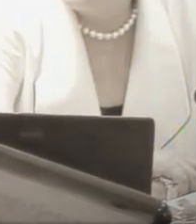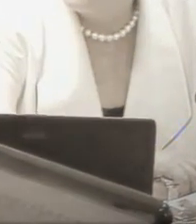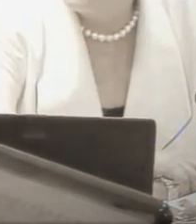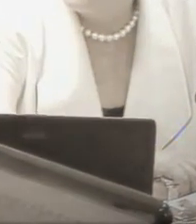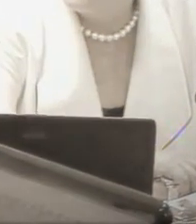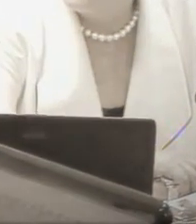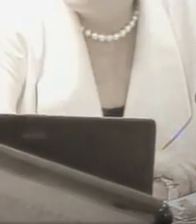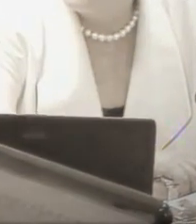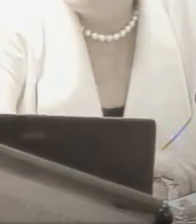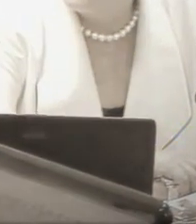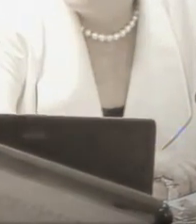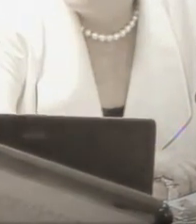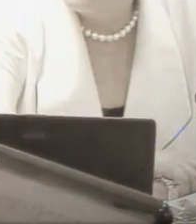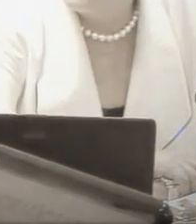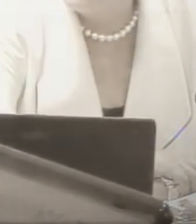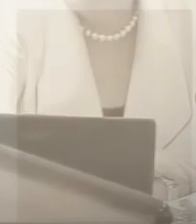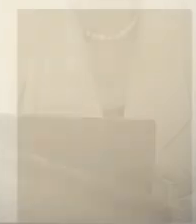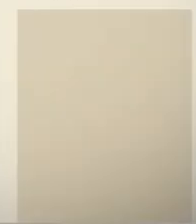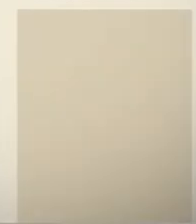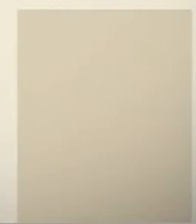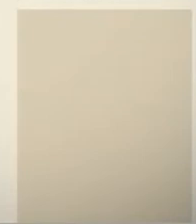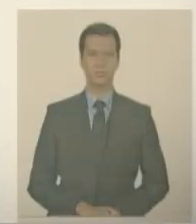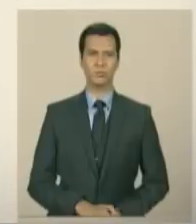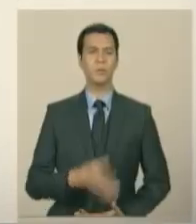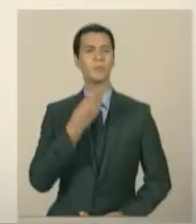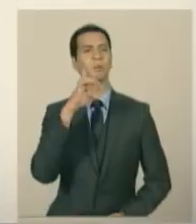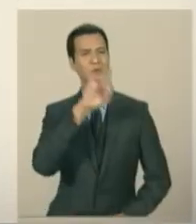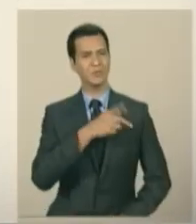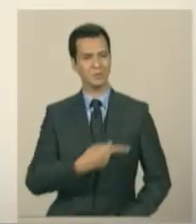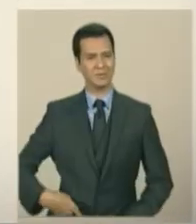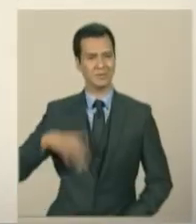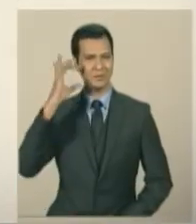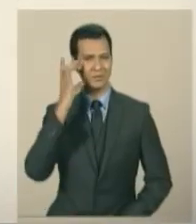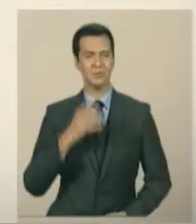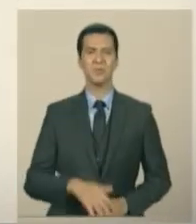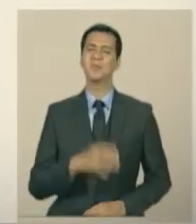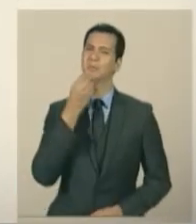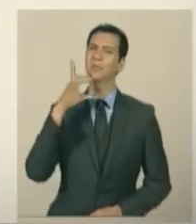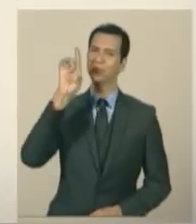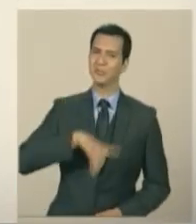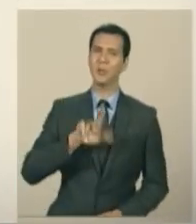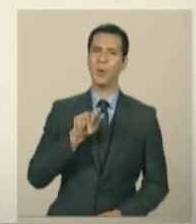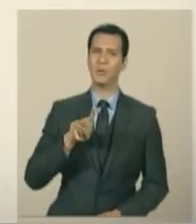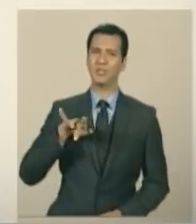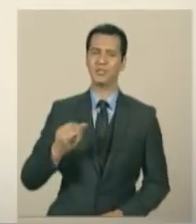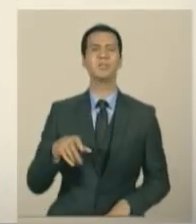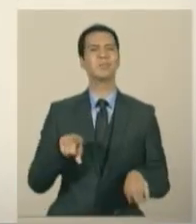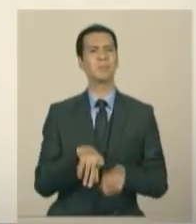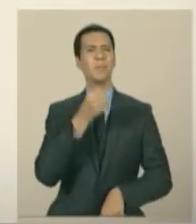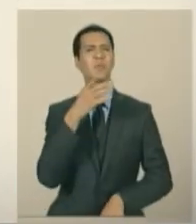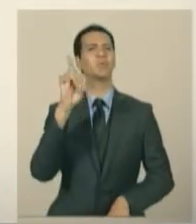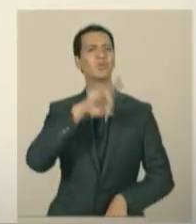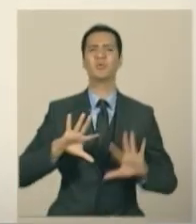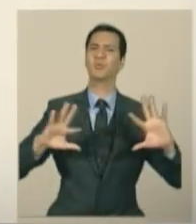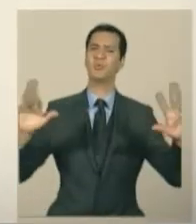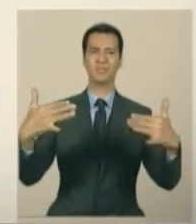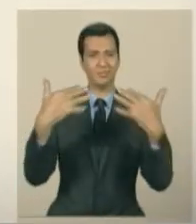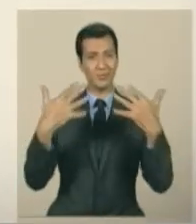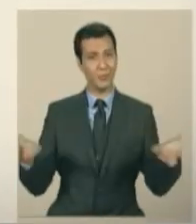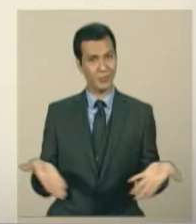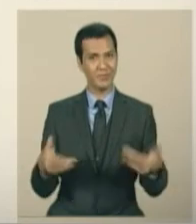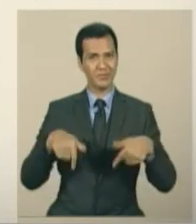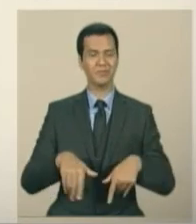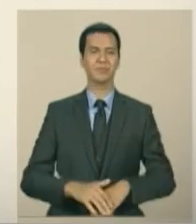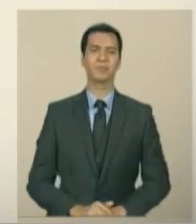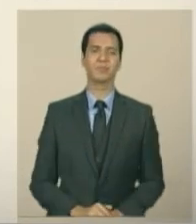café com a Presidenta Bom dia apresenta Bom dia Luciano Bom dia a todos que nos acompanham hoje